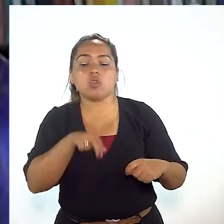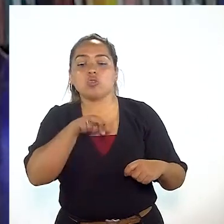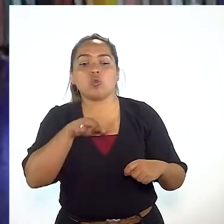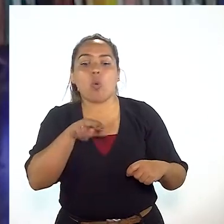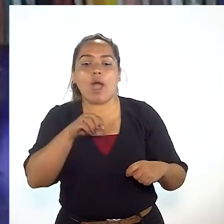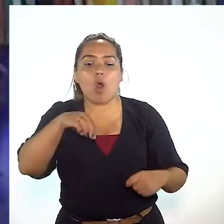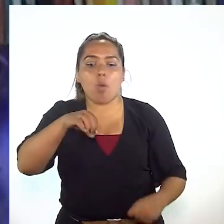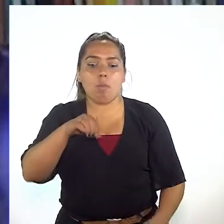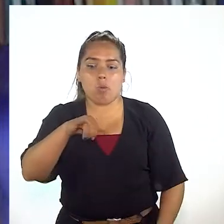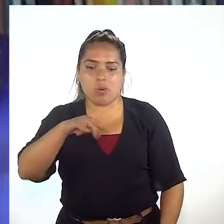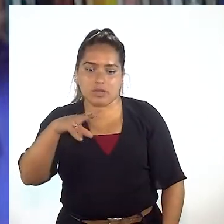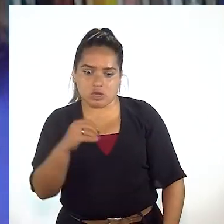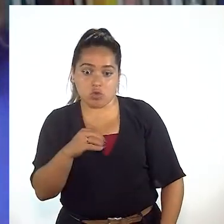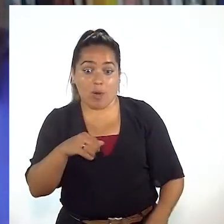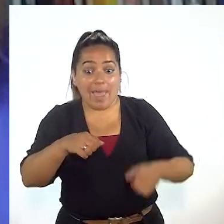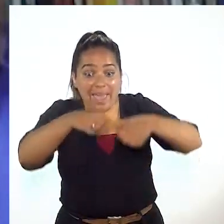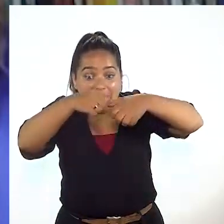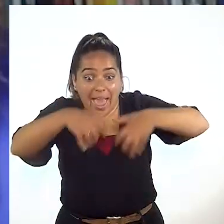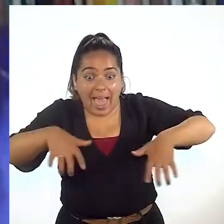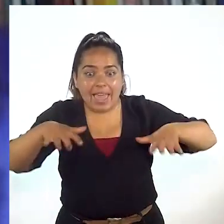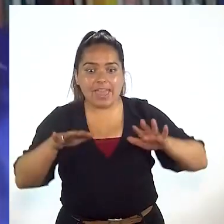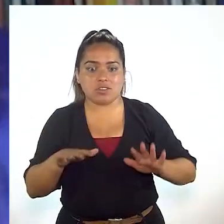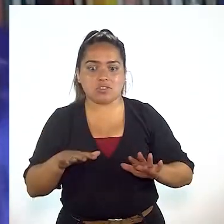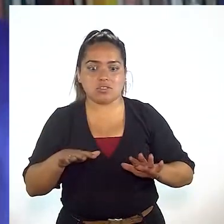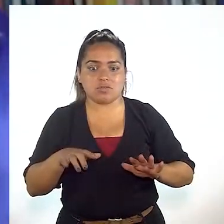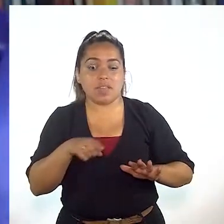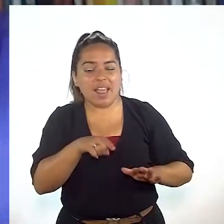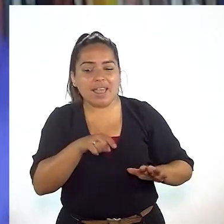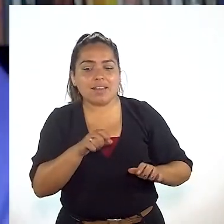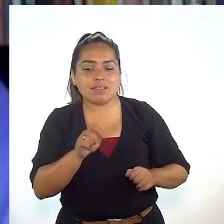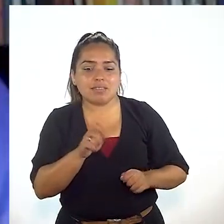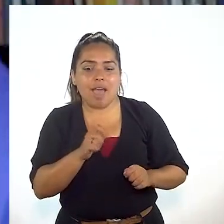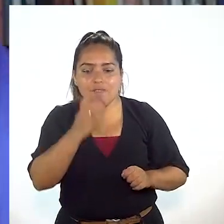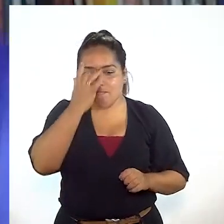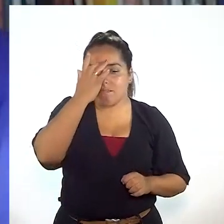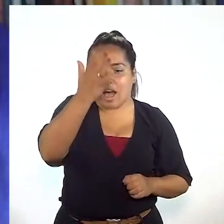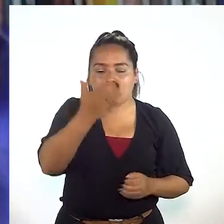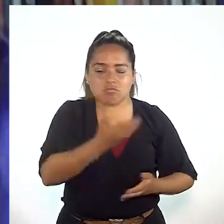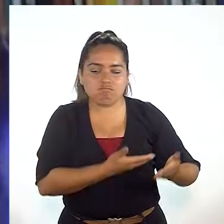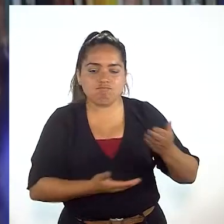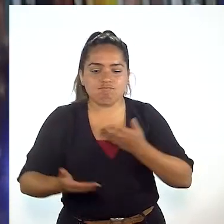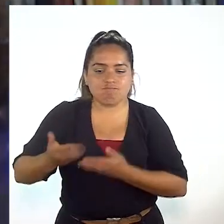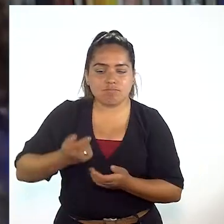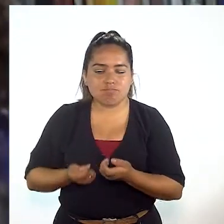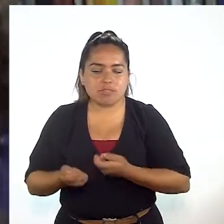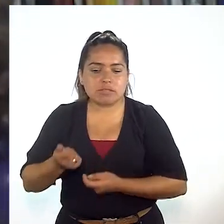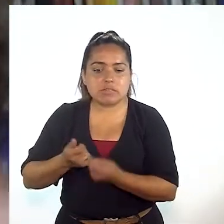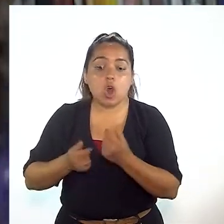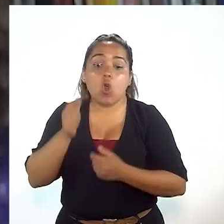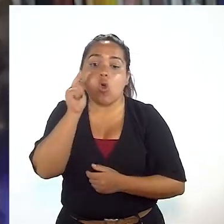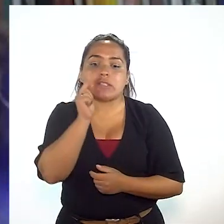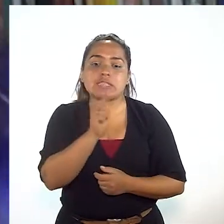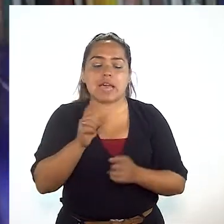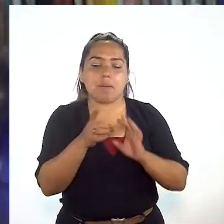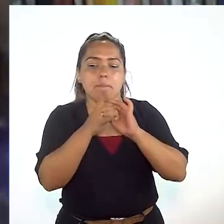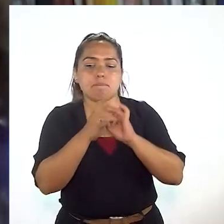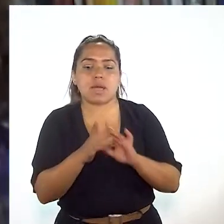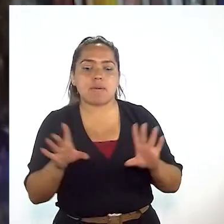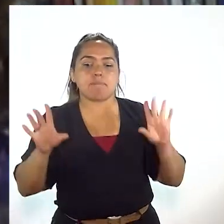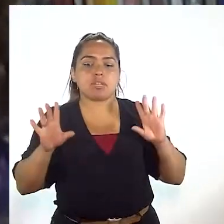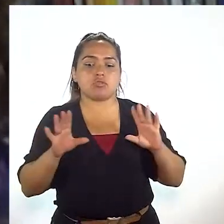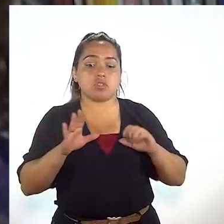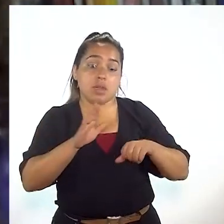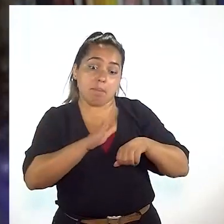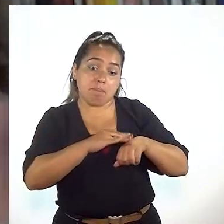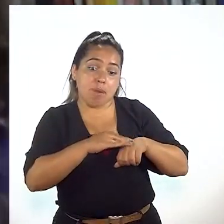fundamental, porque é a rede que vai capacitar não é o moinho, né? O moinho não é esse protagonista, o moinho é o facilitador.